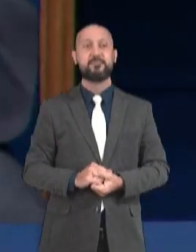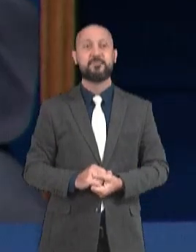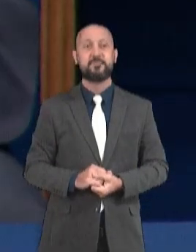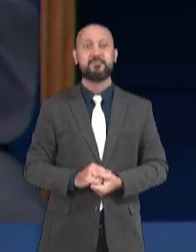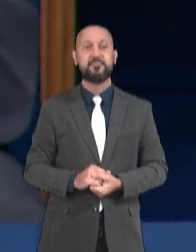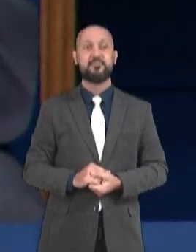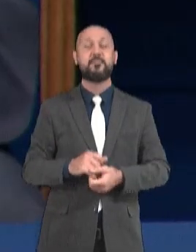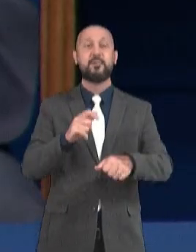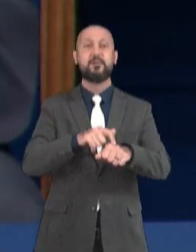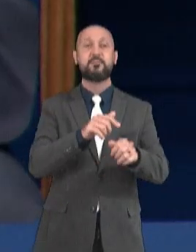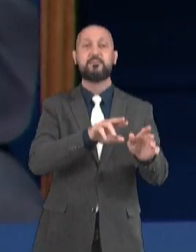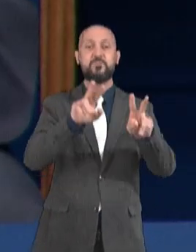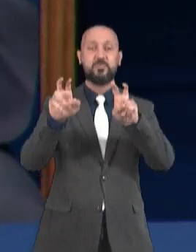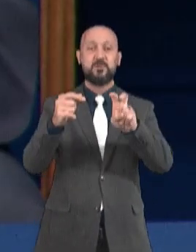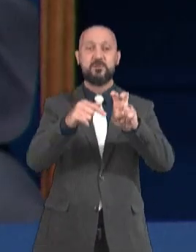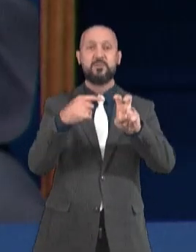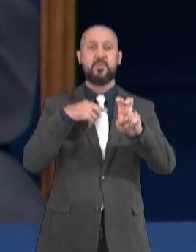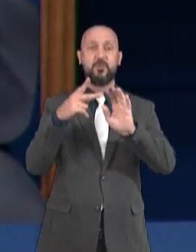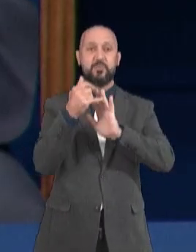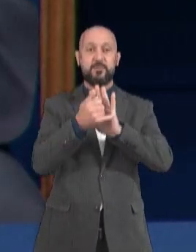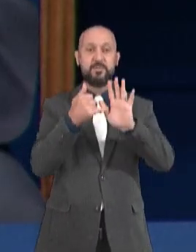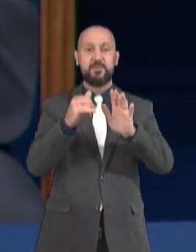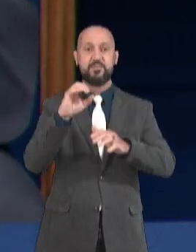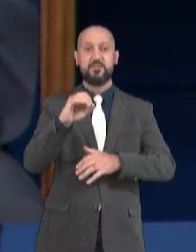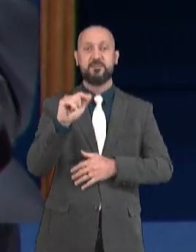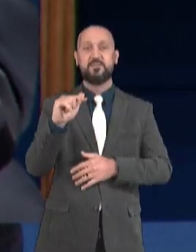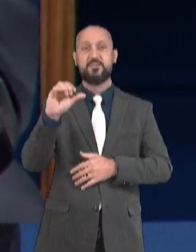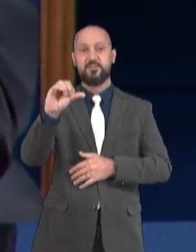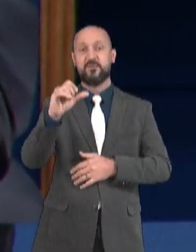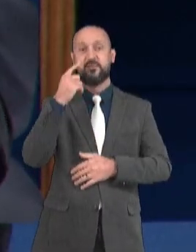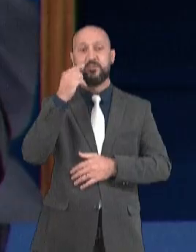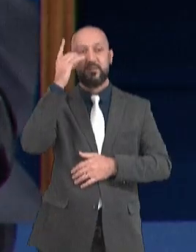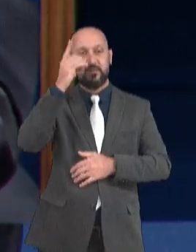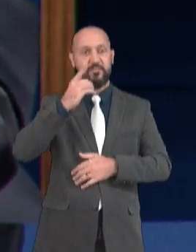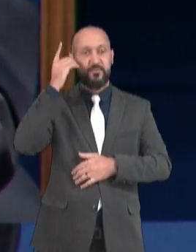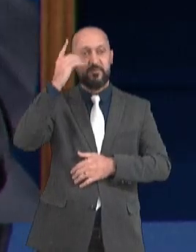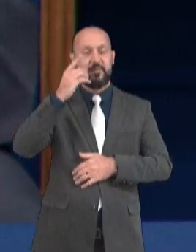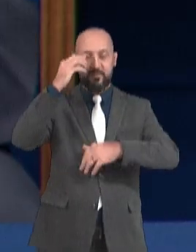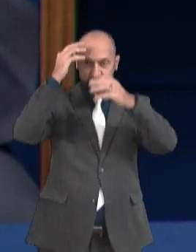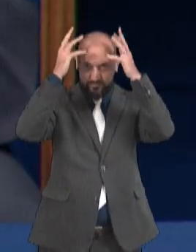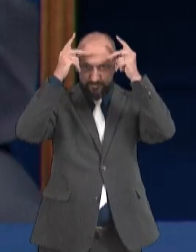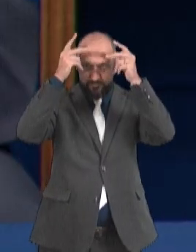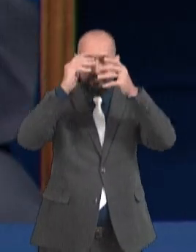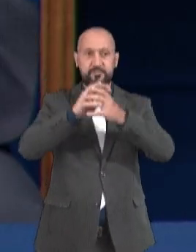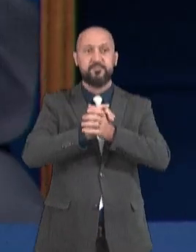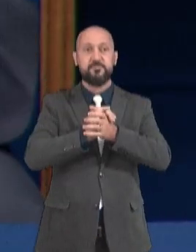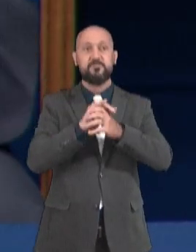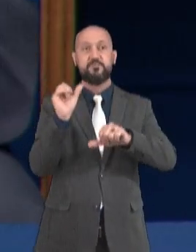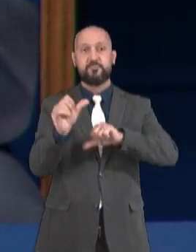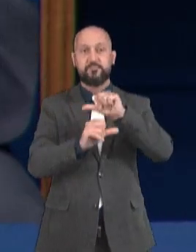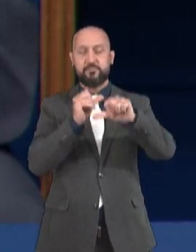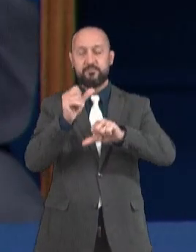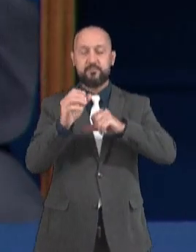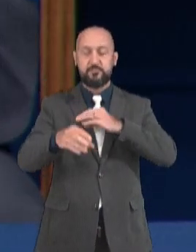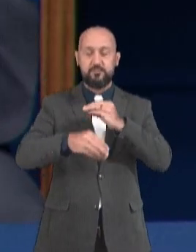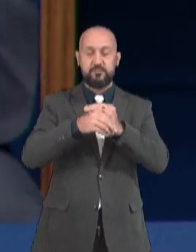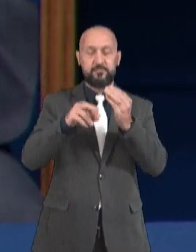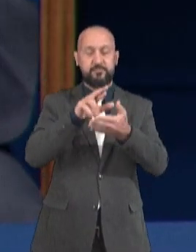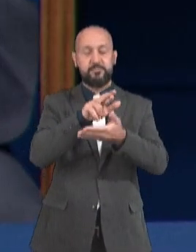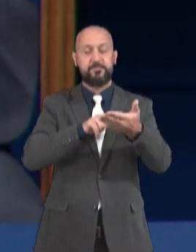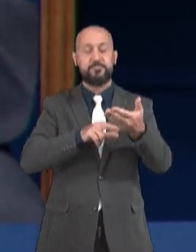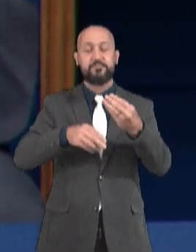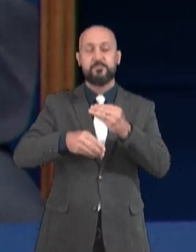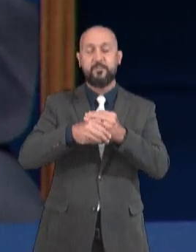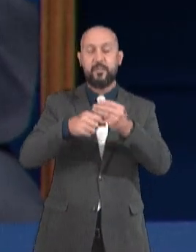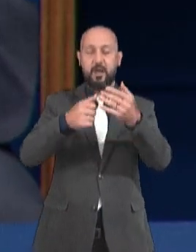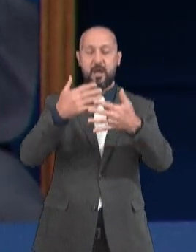Ordem do dia, item 1 da pauta, redação final, projeto de lei 079/2025, autoria do deputado Paulo Duarte. Altera a emenda da redação,